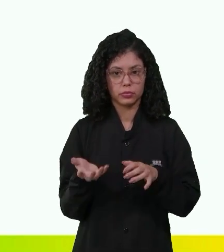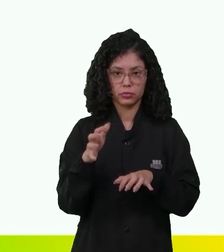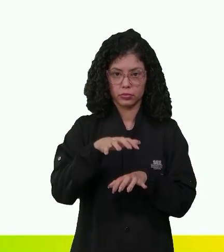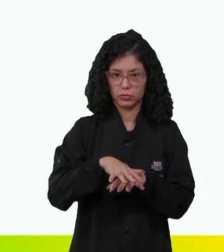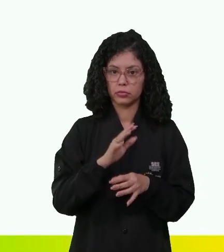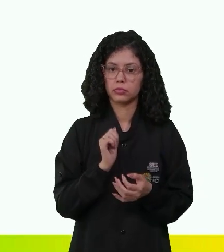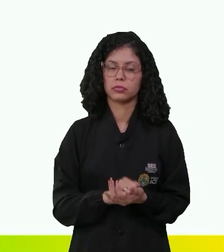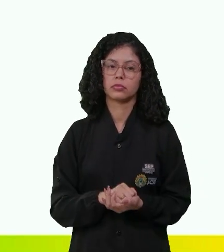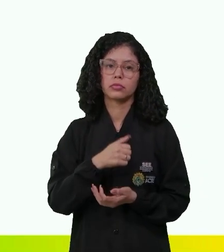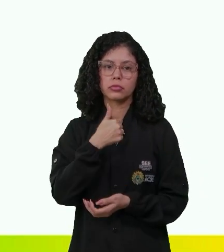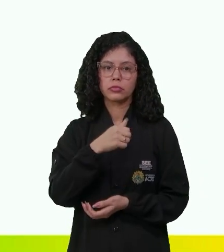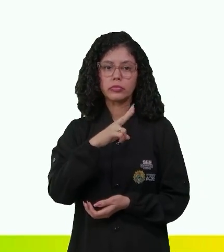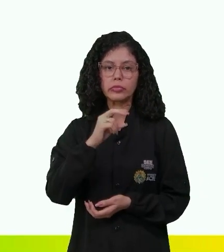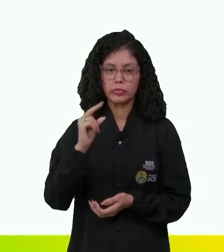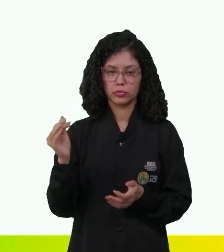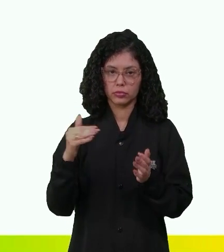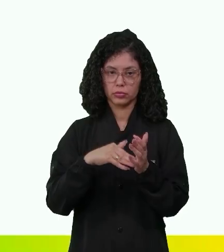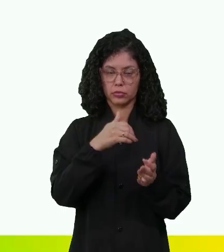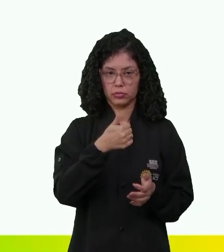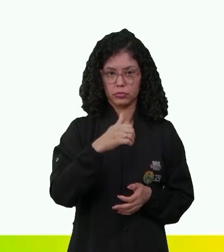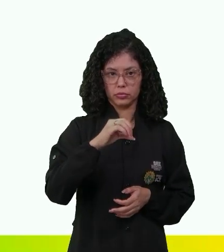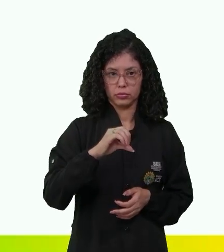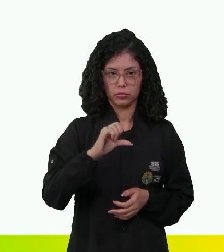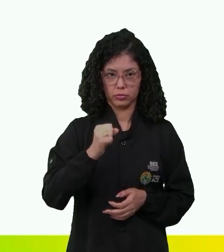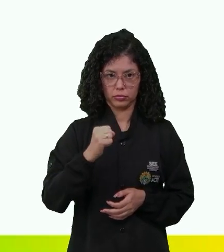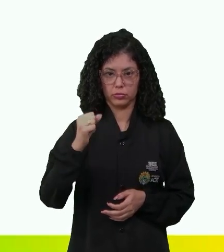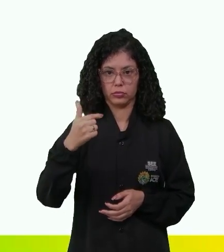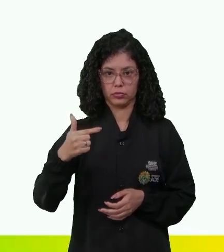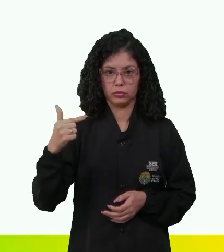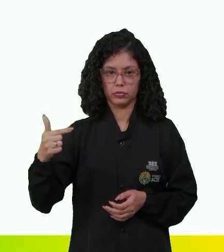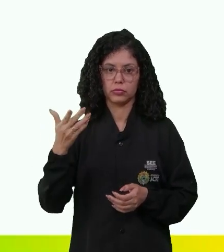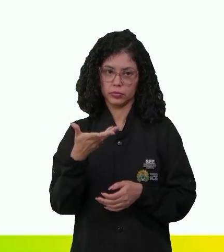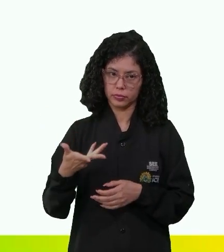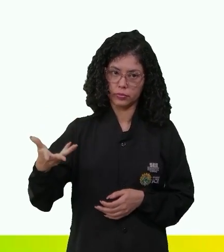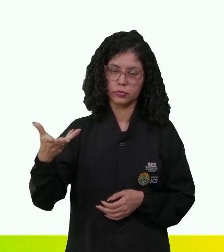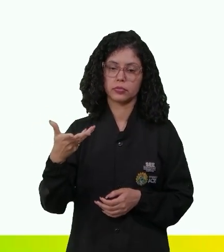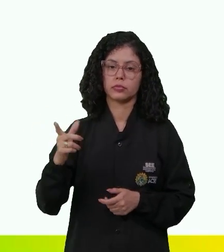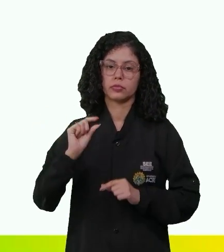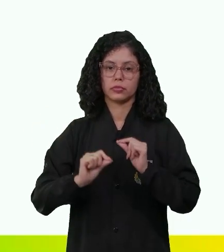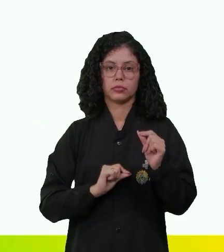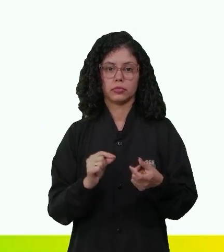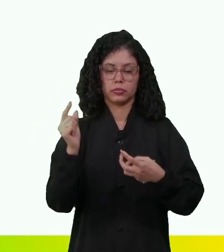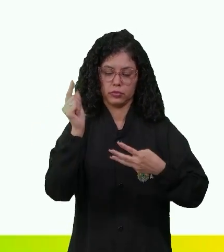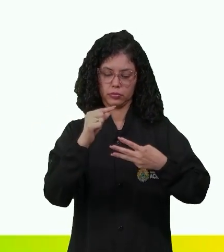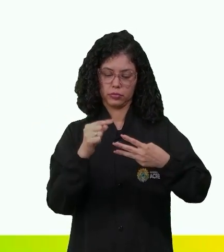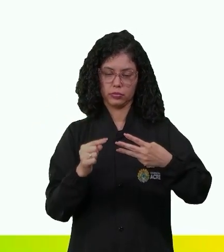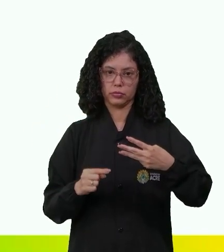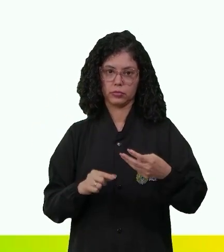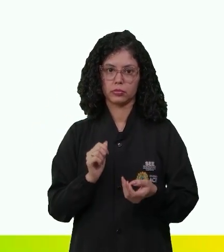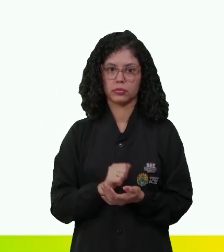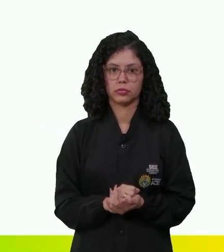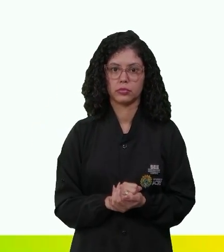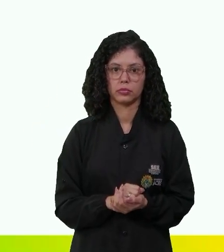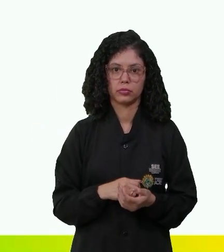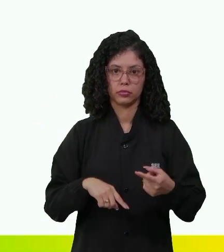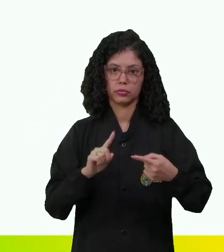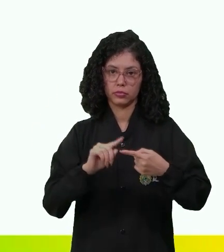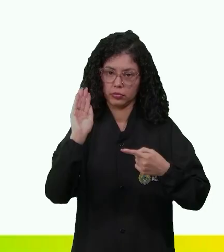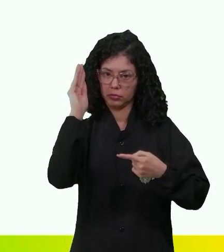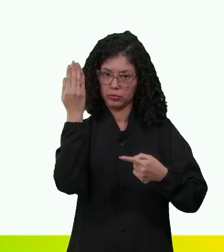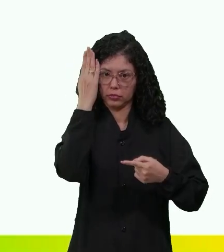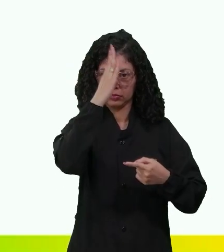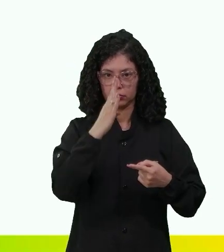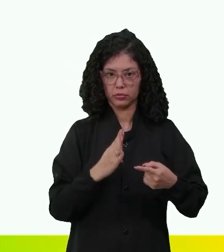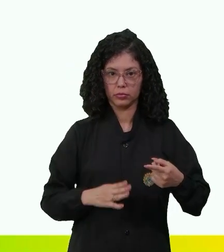entre 1500 e 1822 era baseada em 3 produtos. O